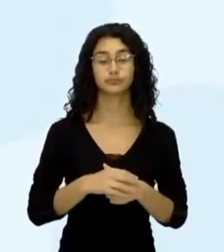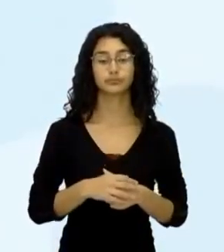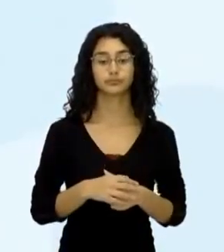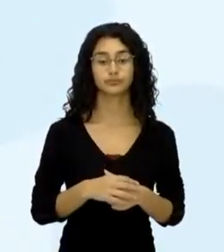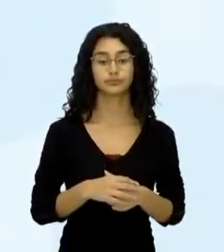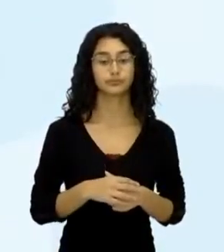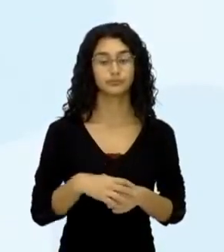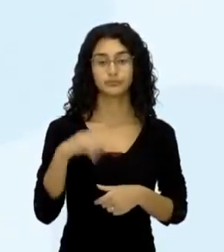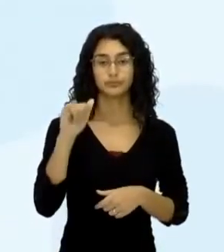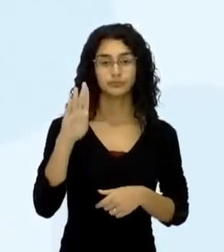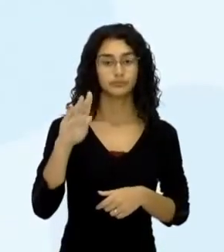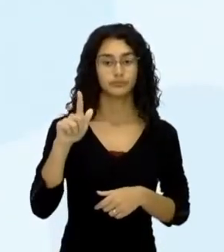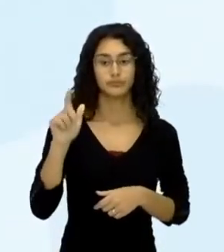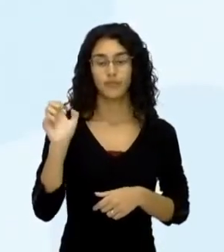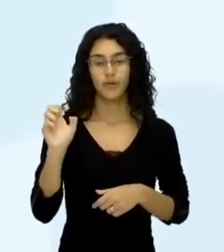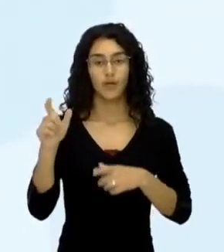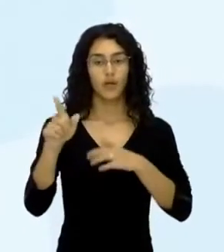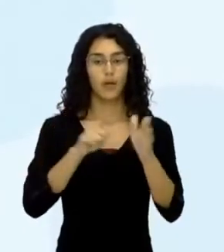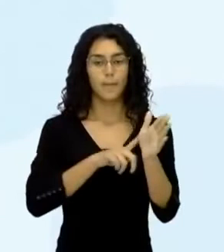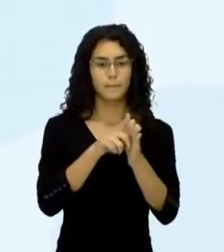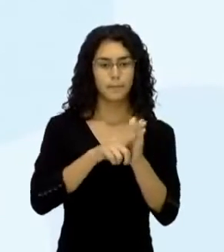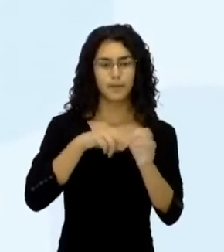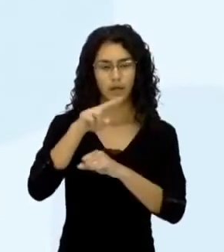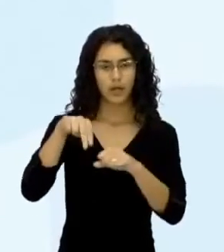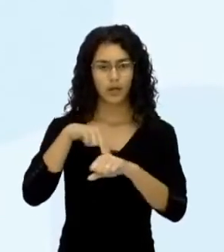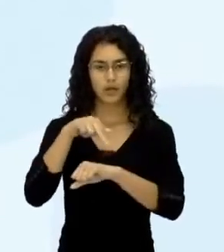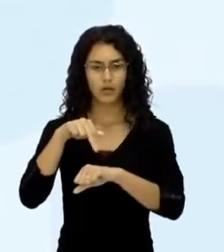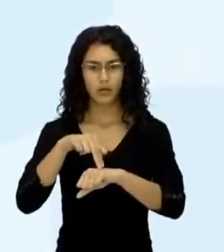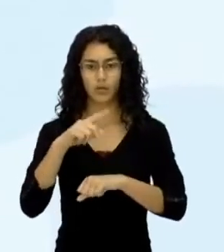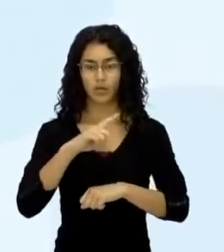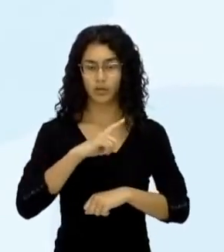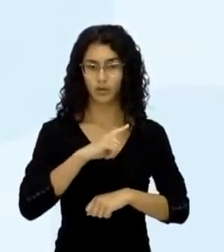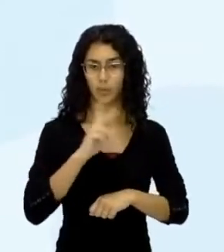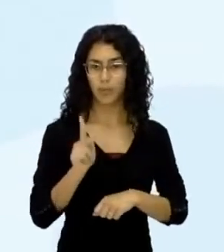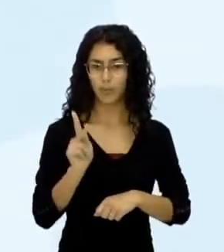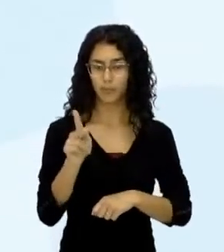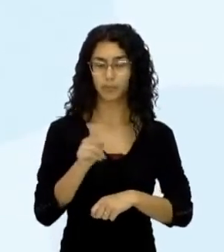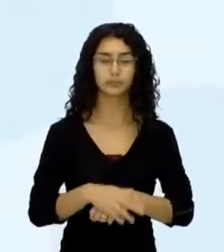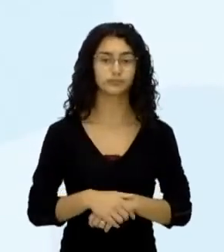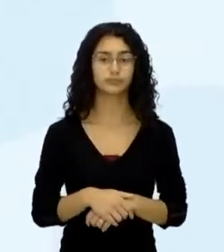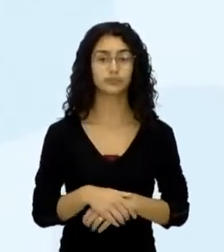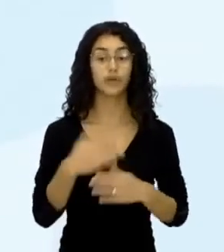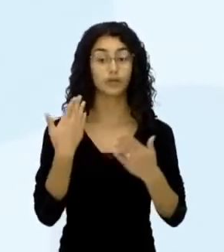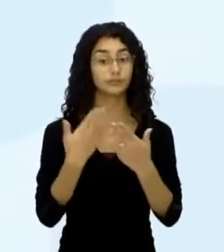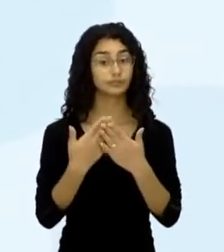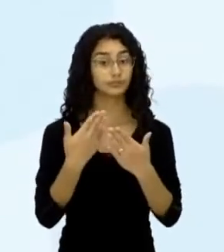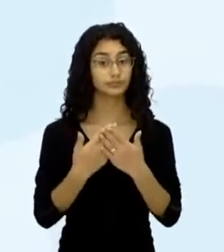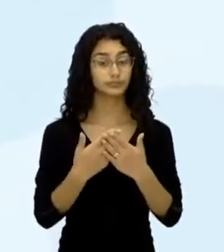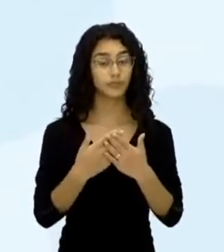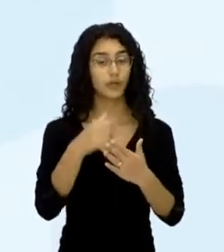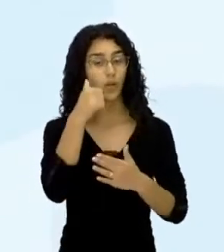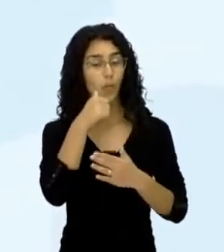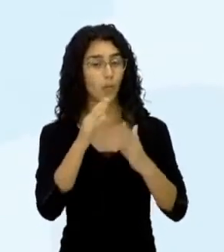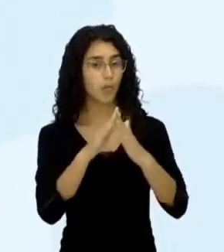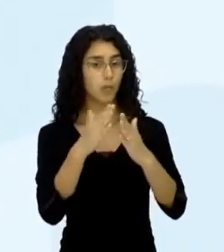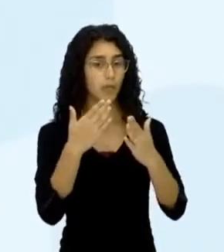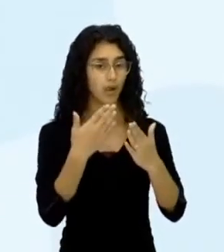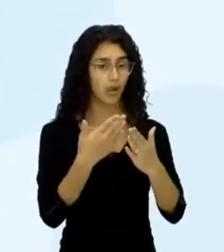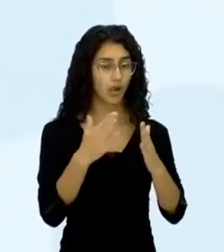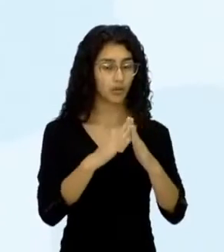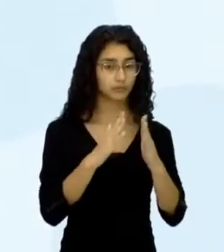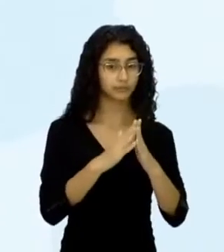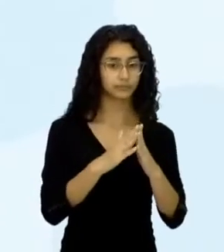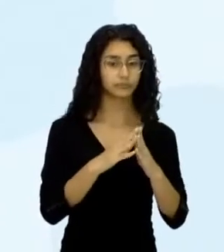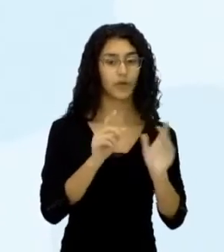na Pesquisa Nacional por Amostras de Domicílios Contínua, a PNAD contínua, o estudante e a dona de casa são pessoas que estão